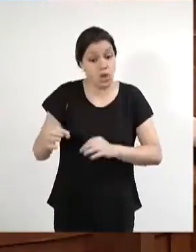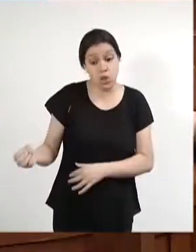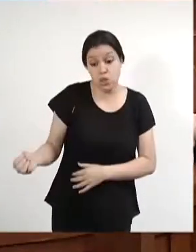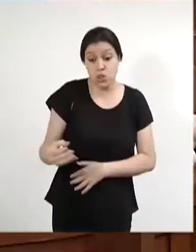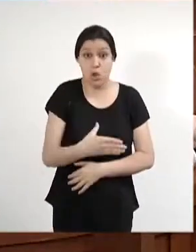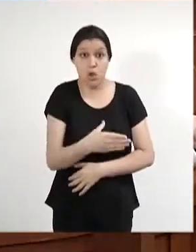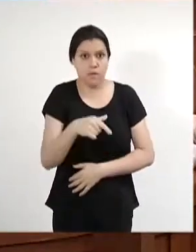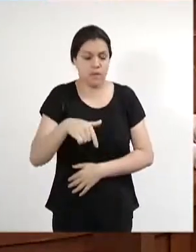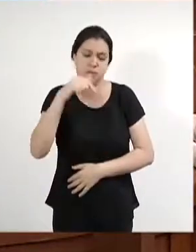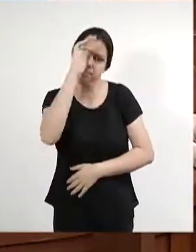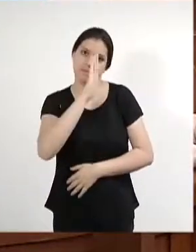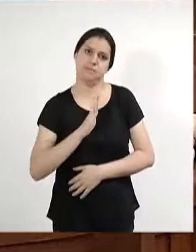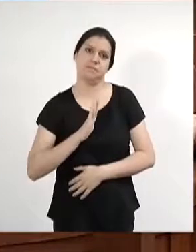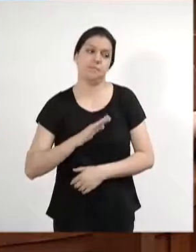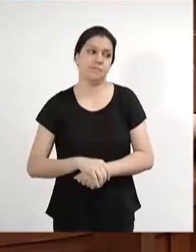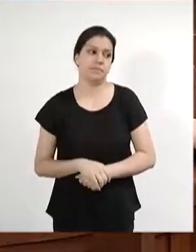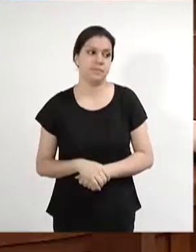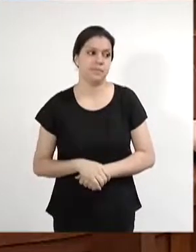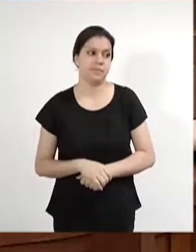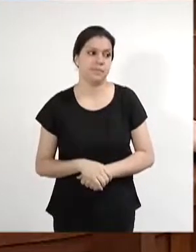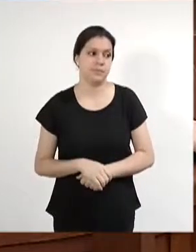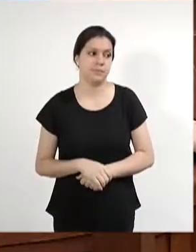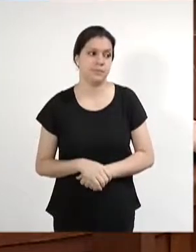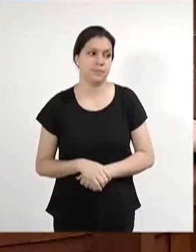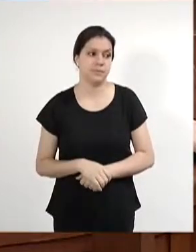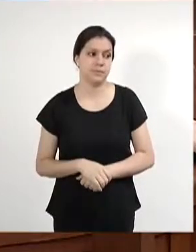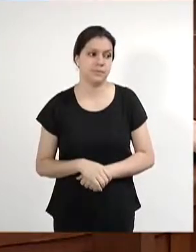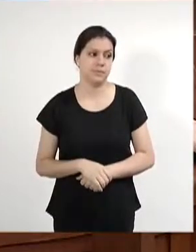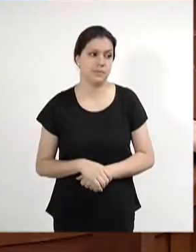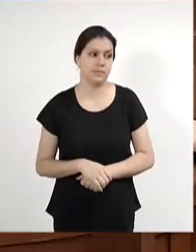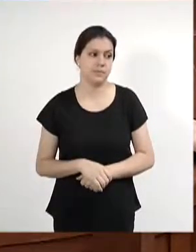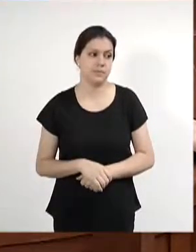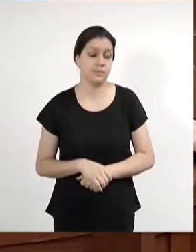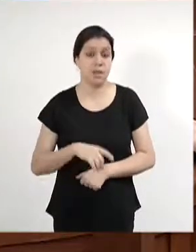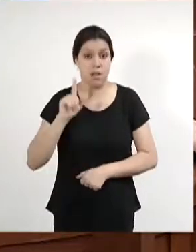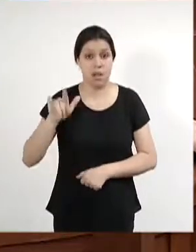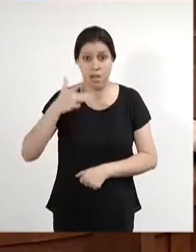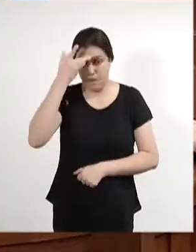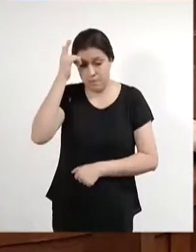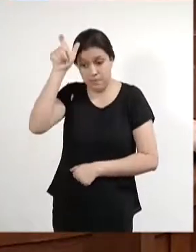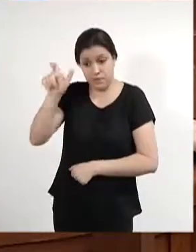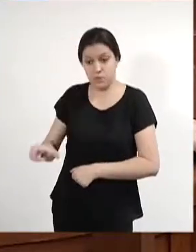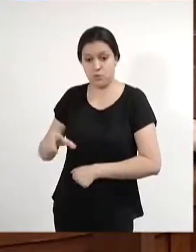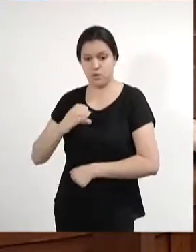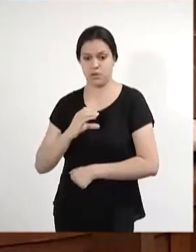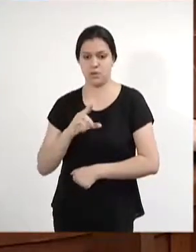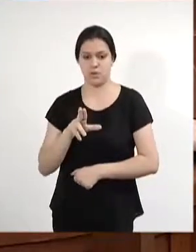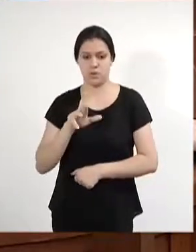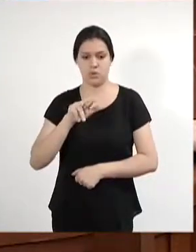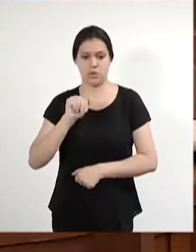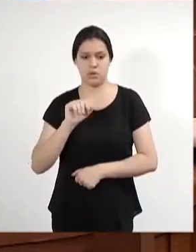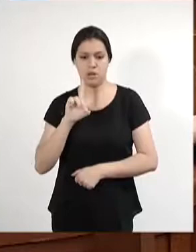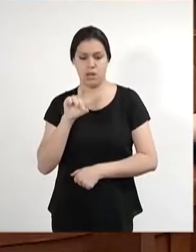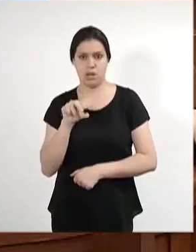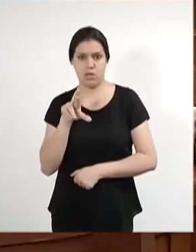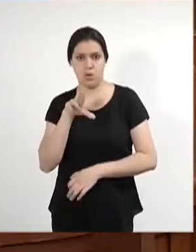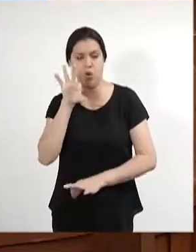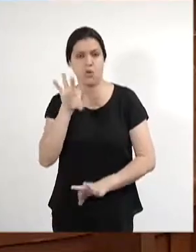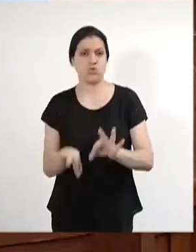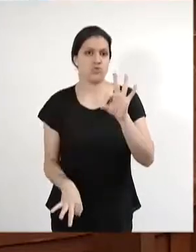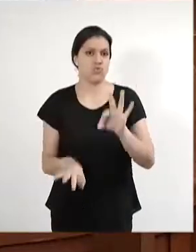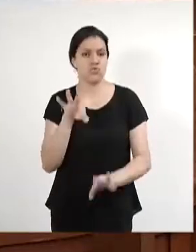Brasil, que é o curador judicial, a figura do curador judicial, que